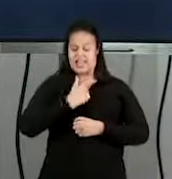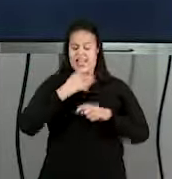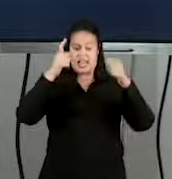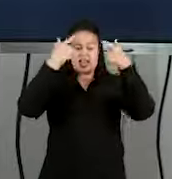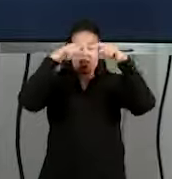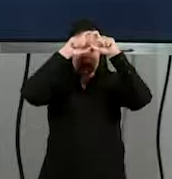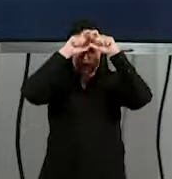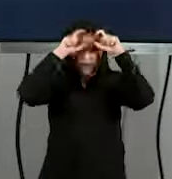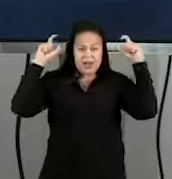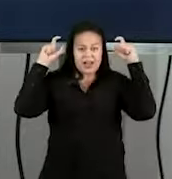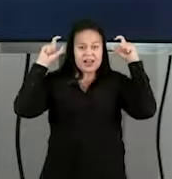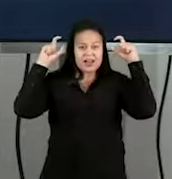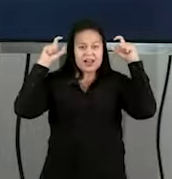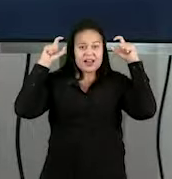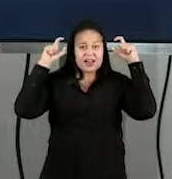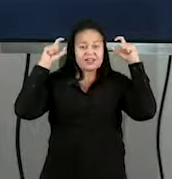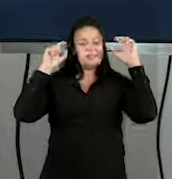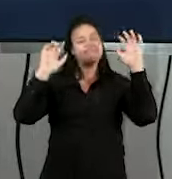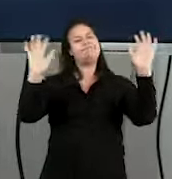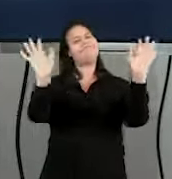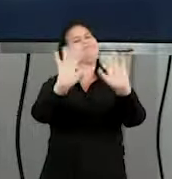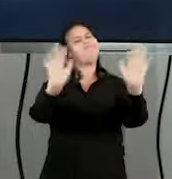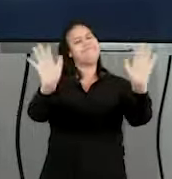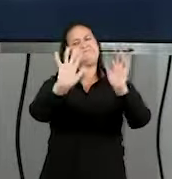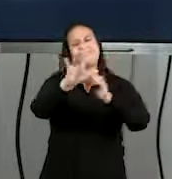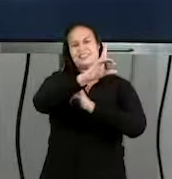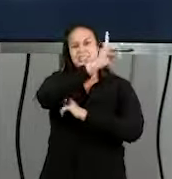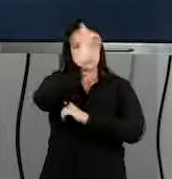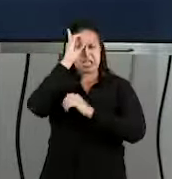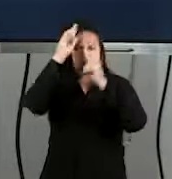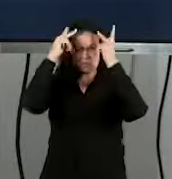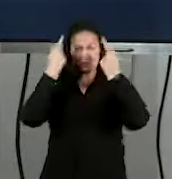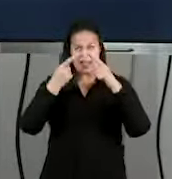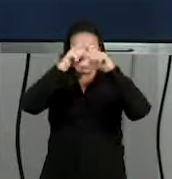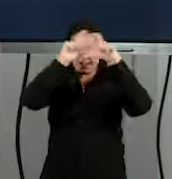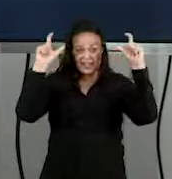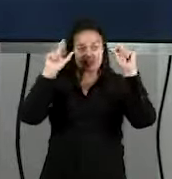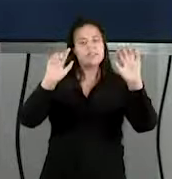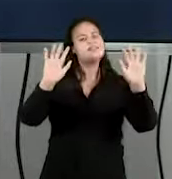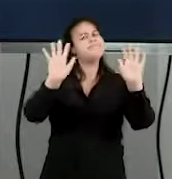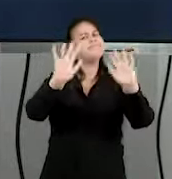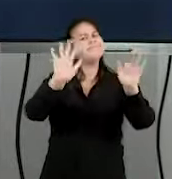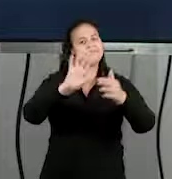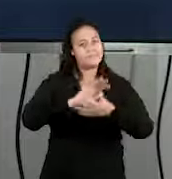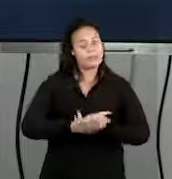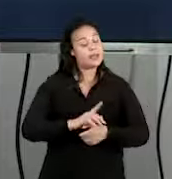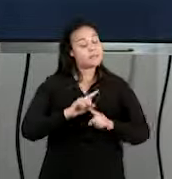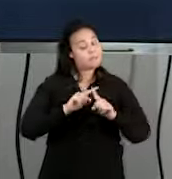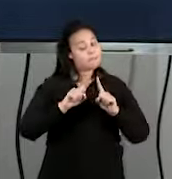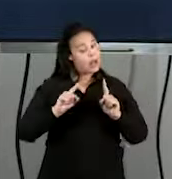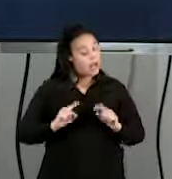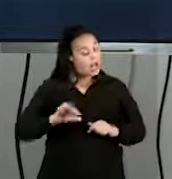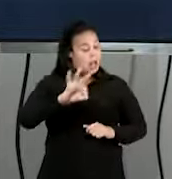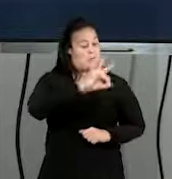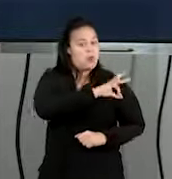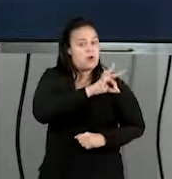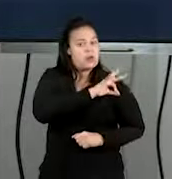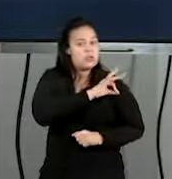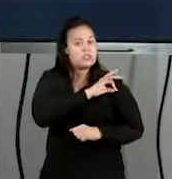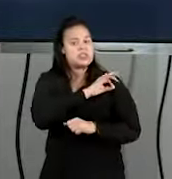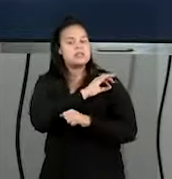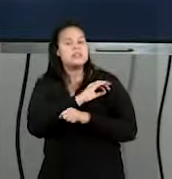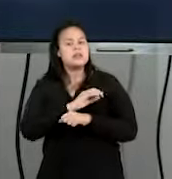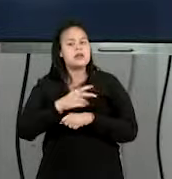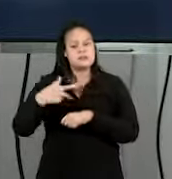humanos e vim aqui defender fulano. Não é assim que a coisa funciona. Mas quando nós falamos em uma polícia que prende bandidos